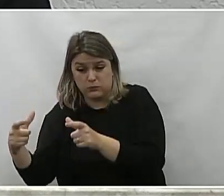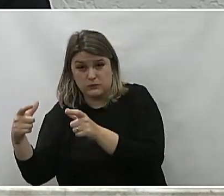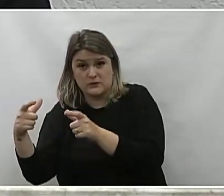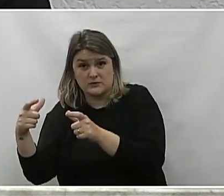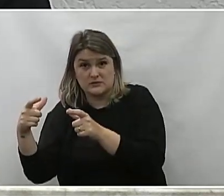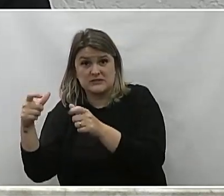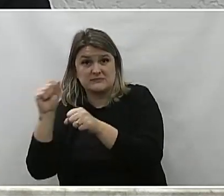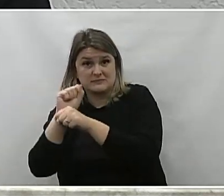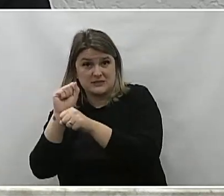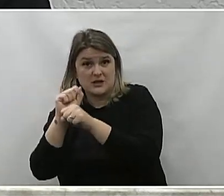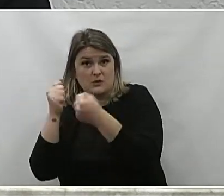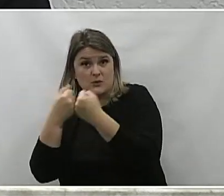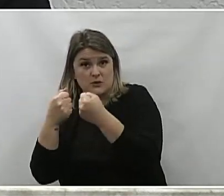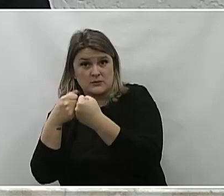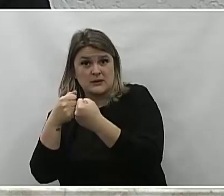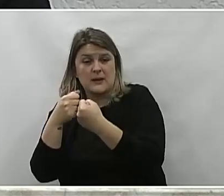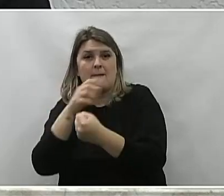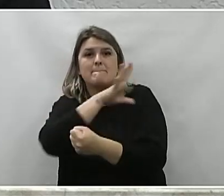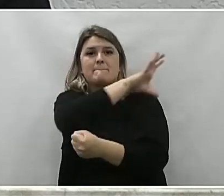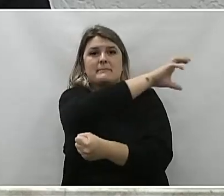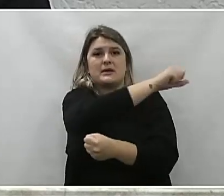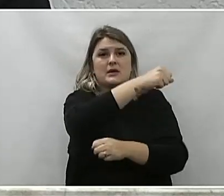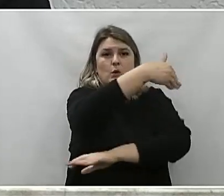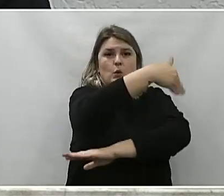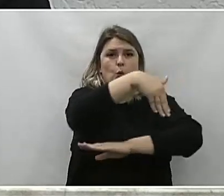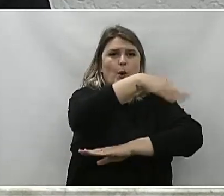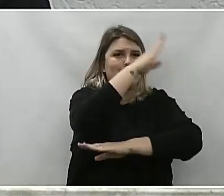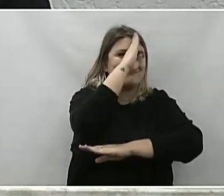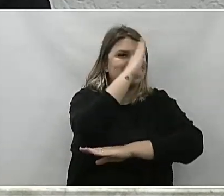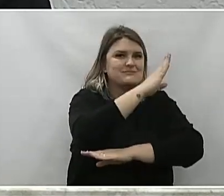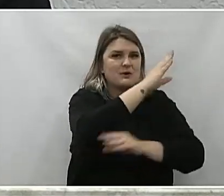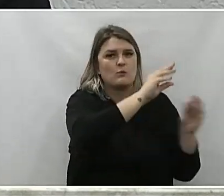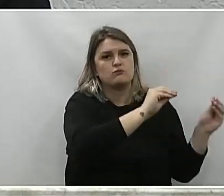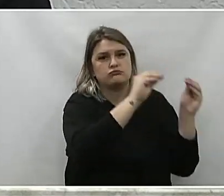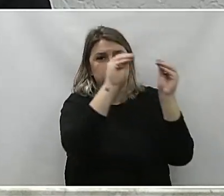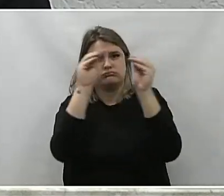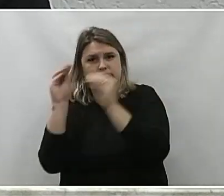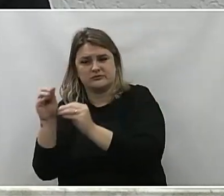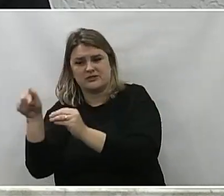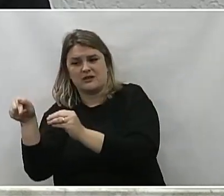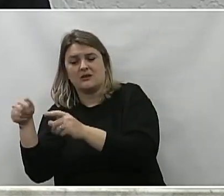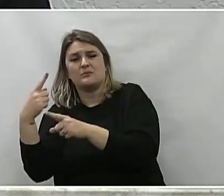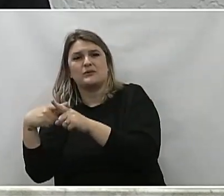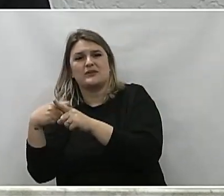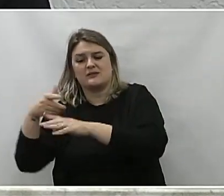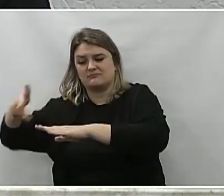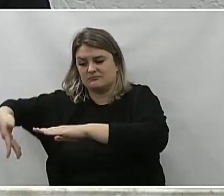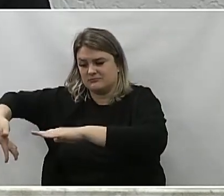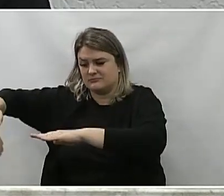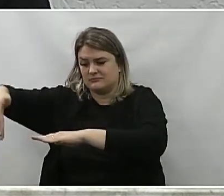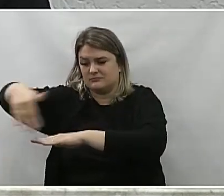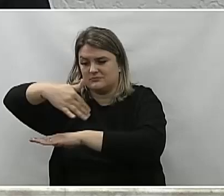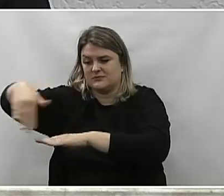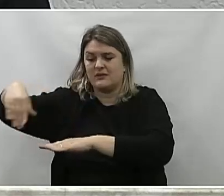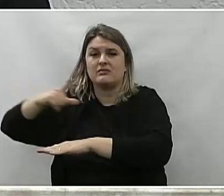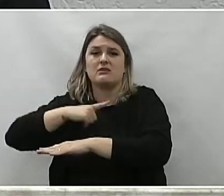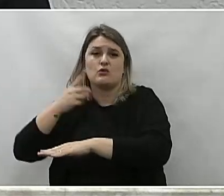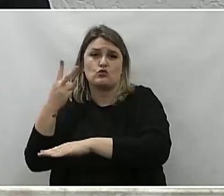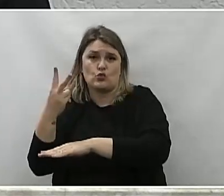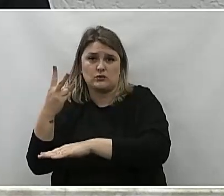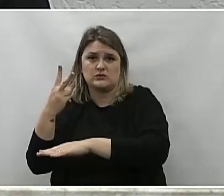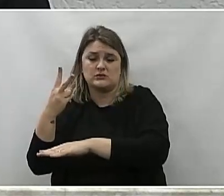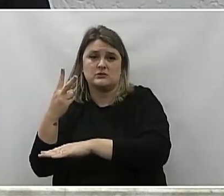retirar um abrigo da rua principal para a instalação nesse local do pedido pois na esquina possui dois abrigos